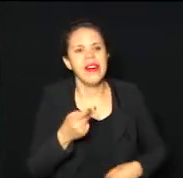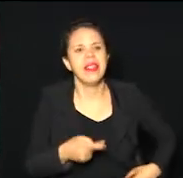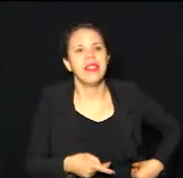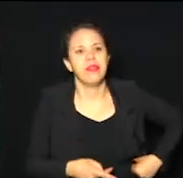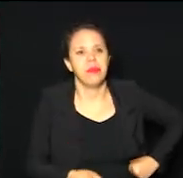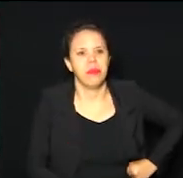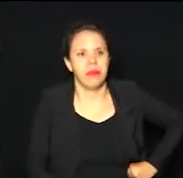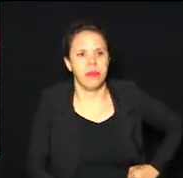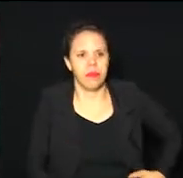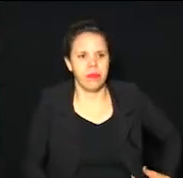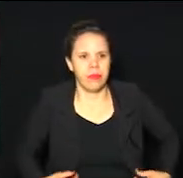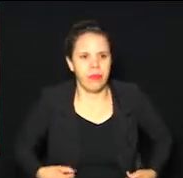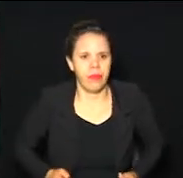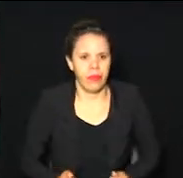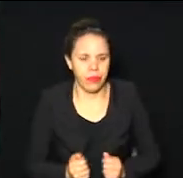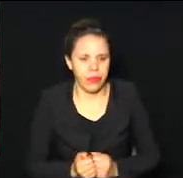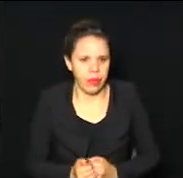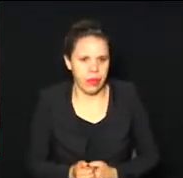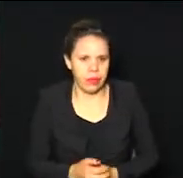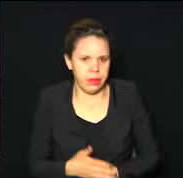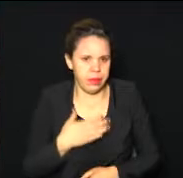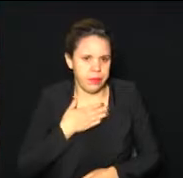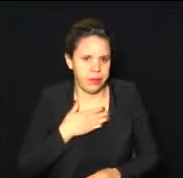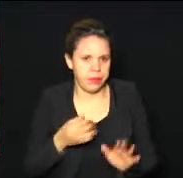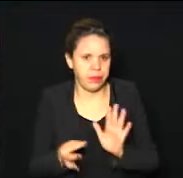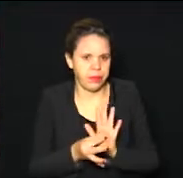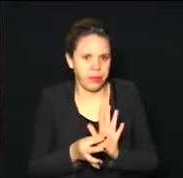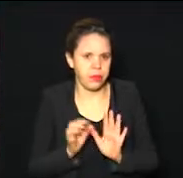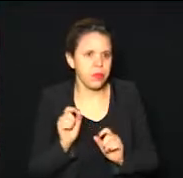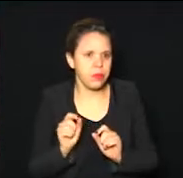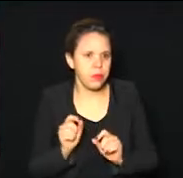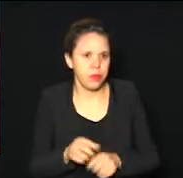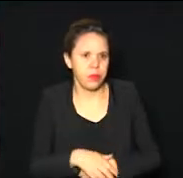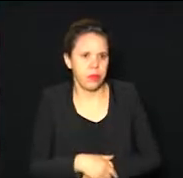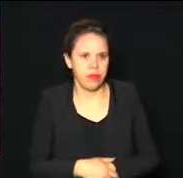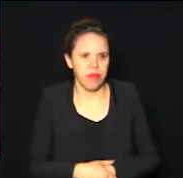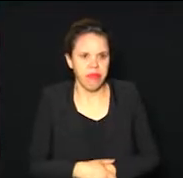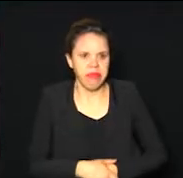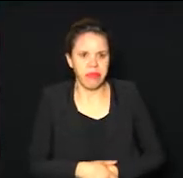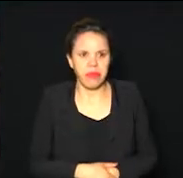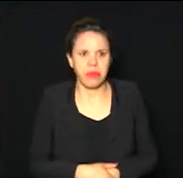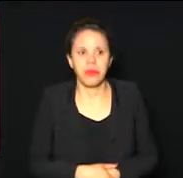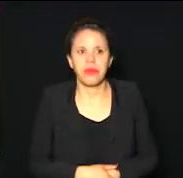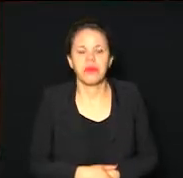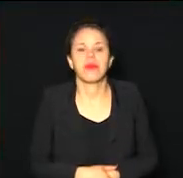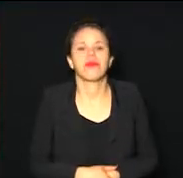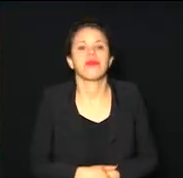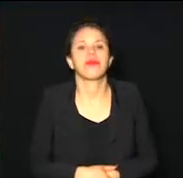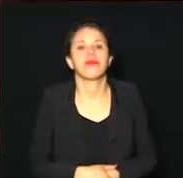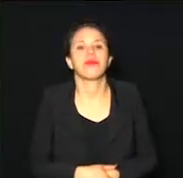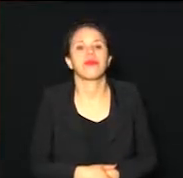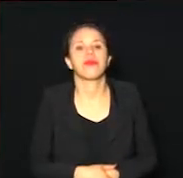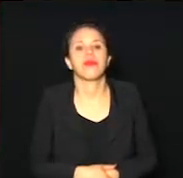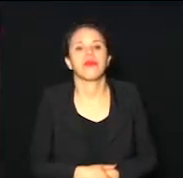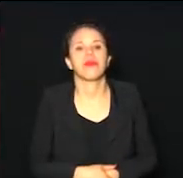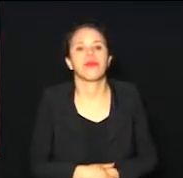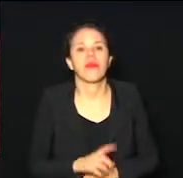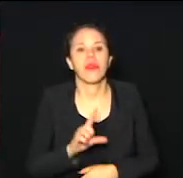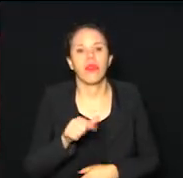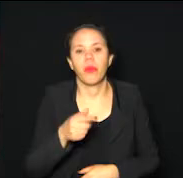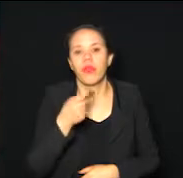que, na minha visão, né, que eu queria depois falar sobre